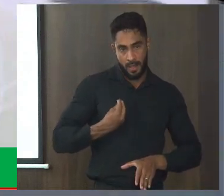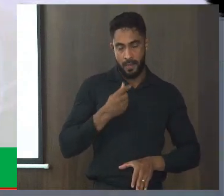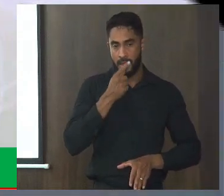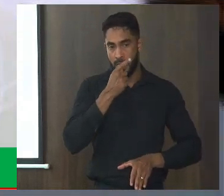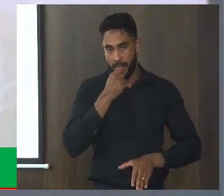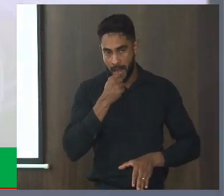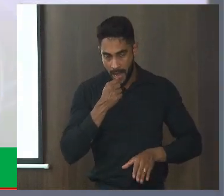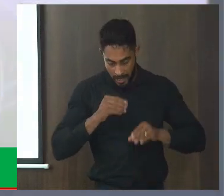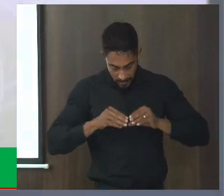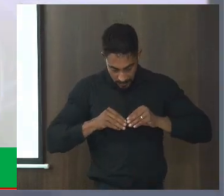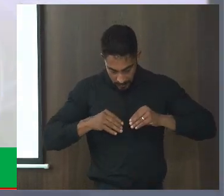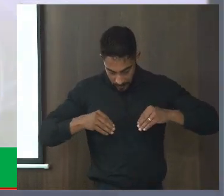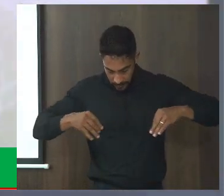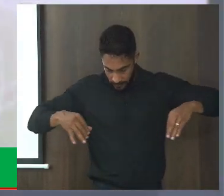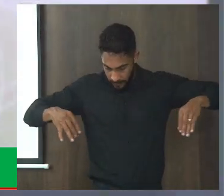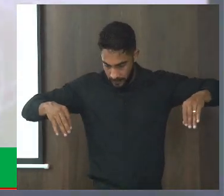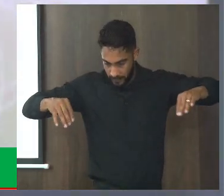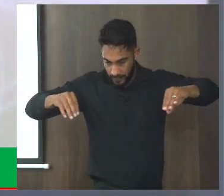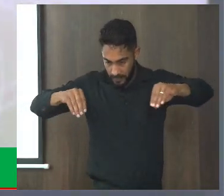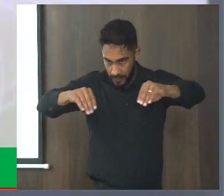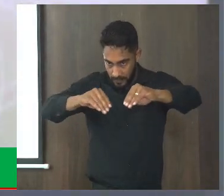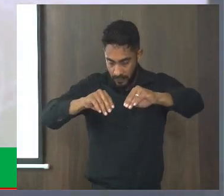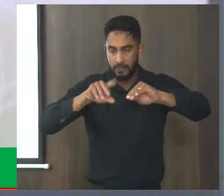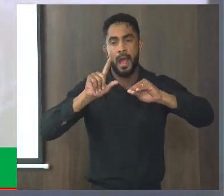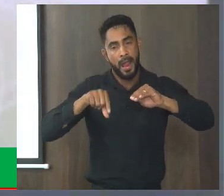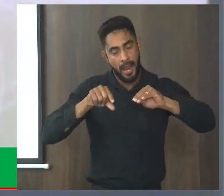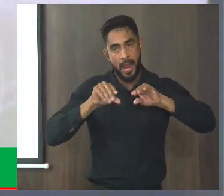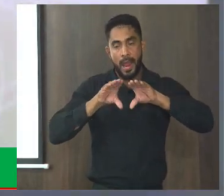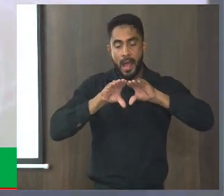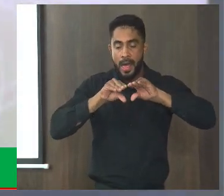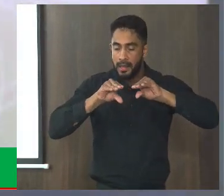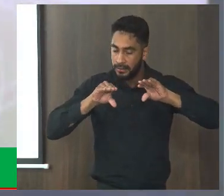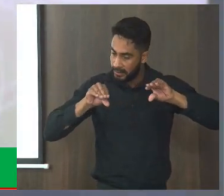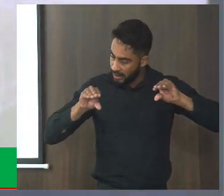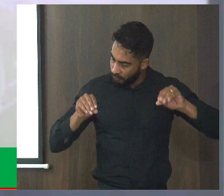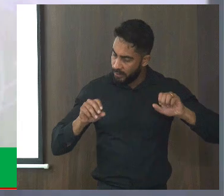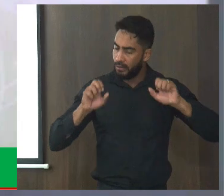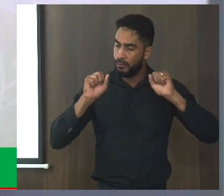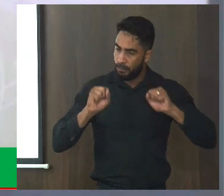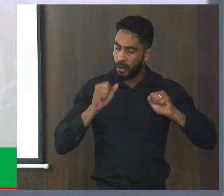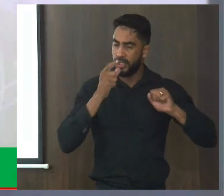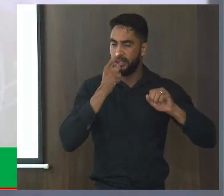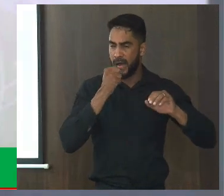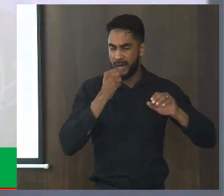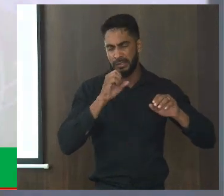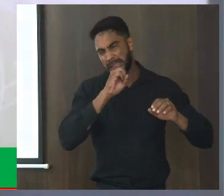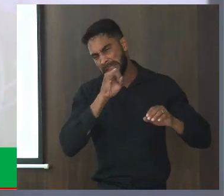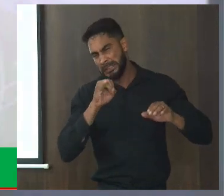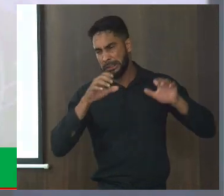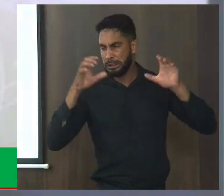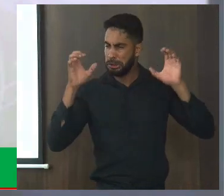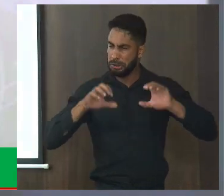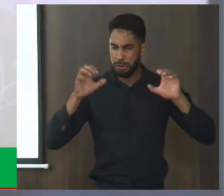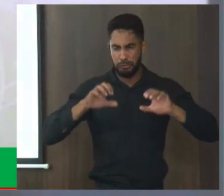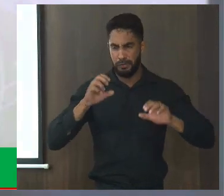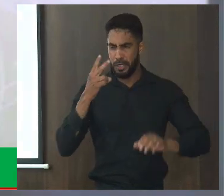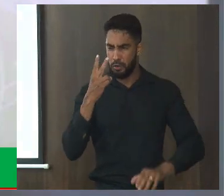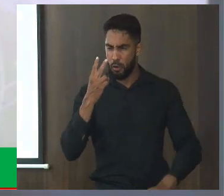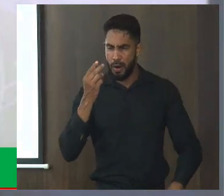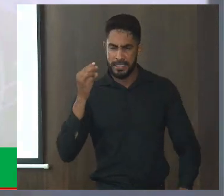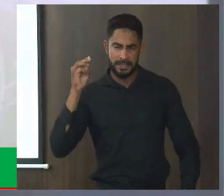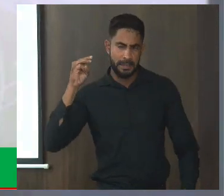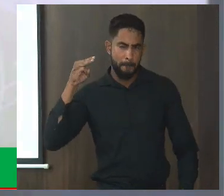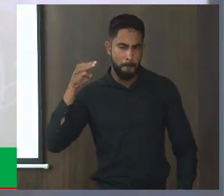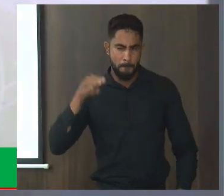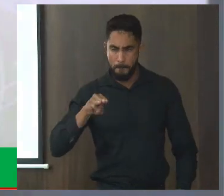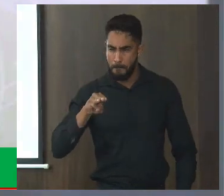o maciço da barragem. Então, é tranquilo, a barragem pode receber, se chover hoje 2.000 milímetros lá